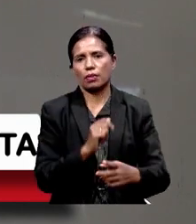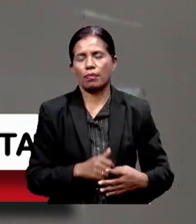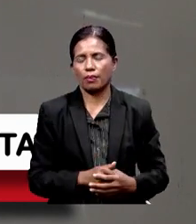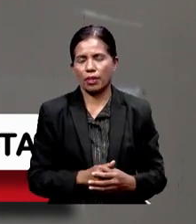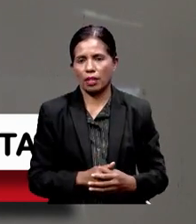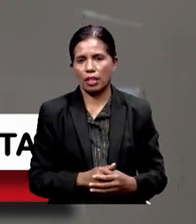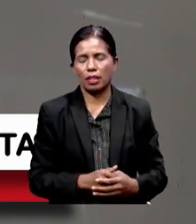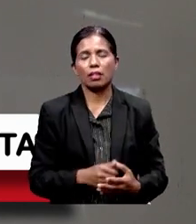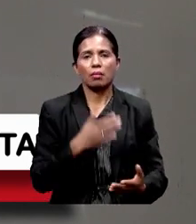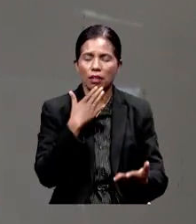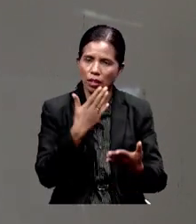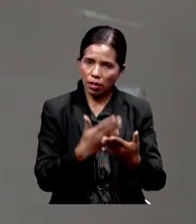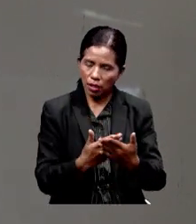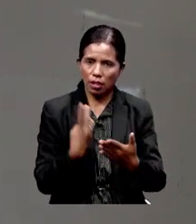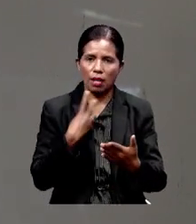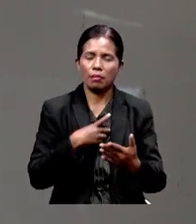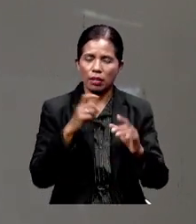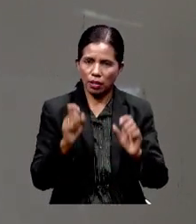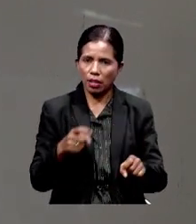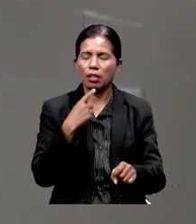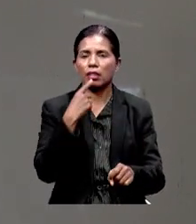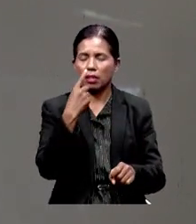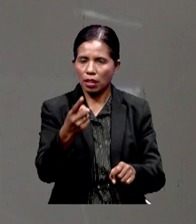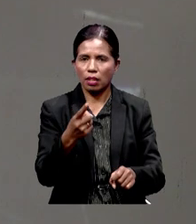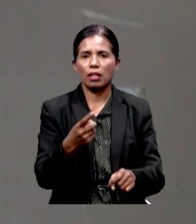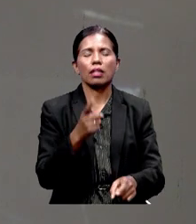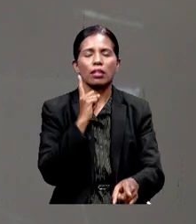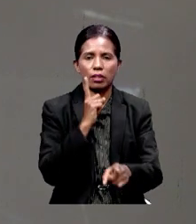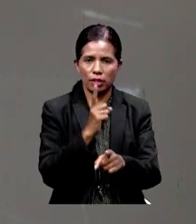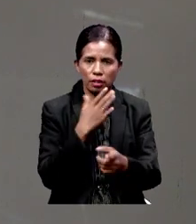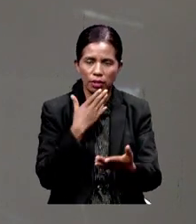buat nebe dia ami mos tengki seratete dia